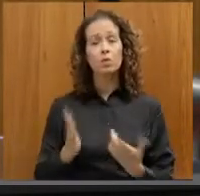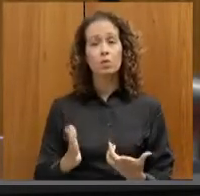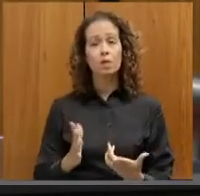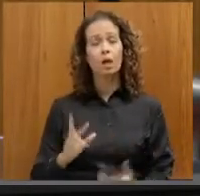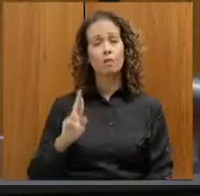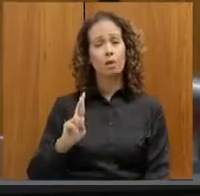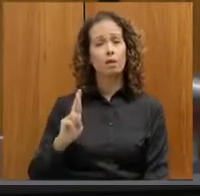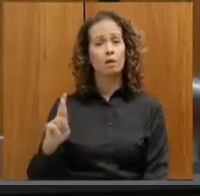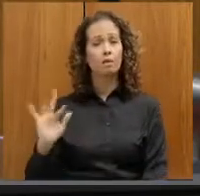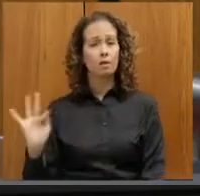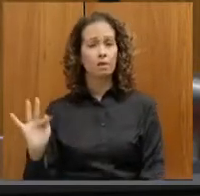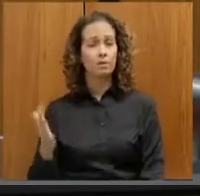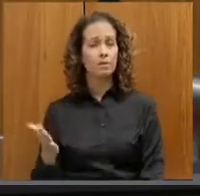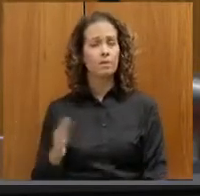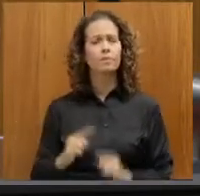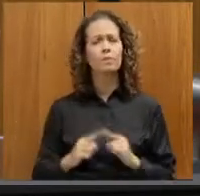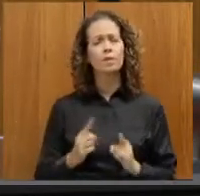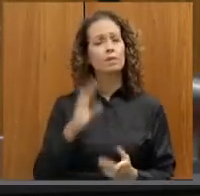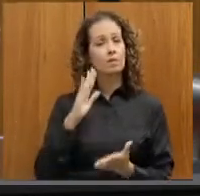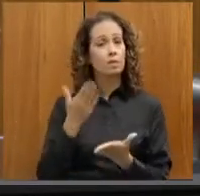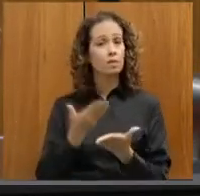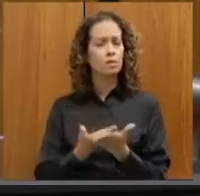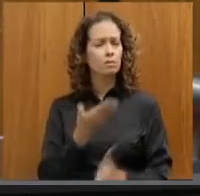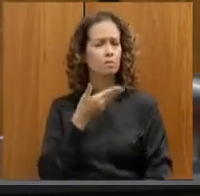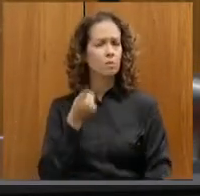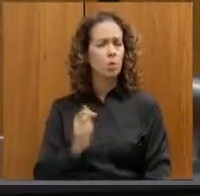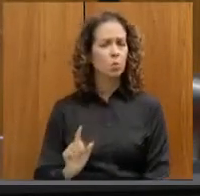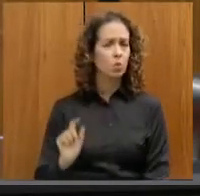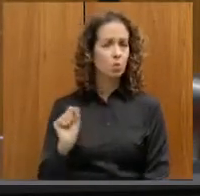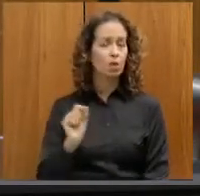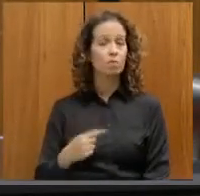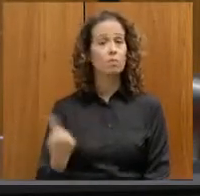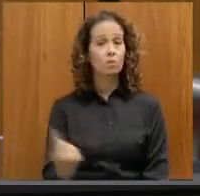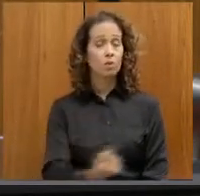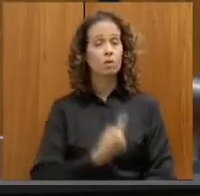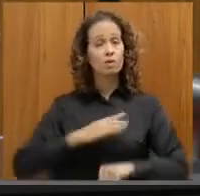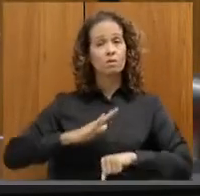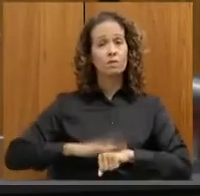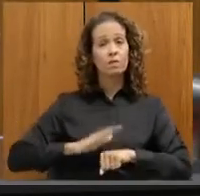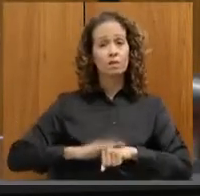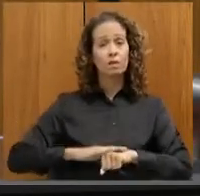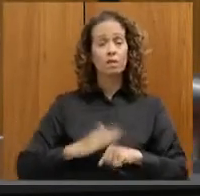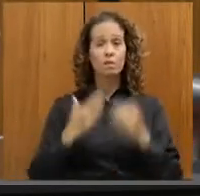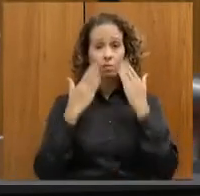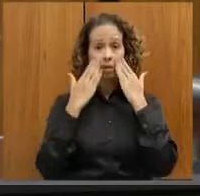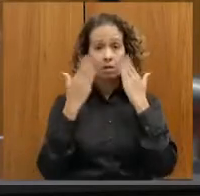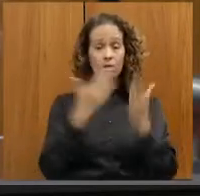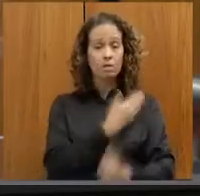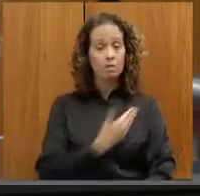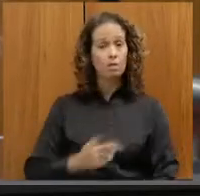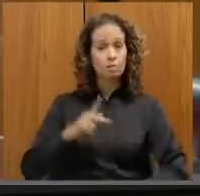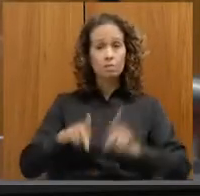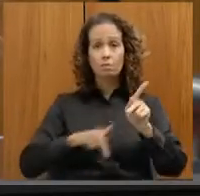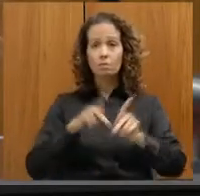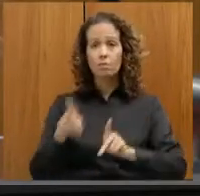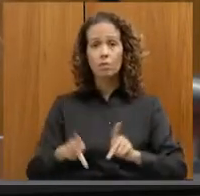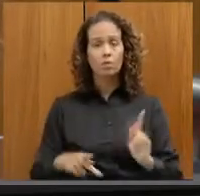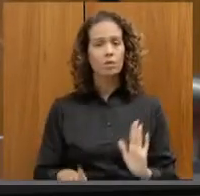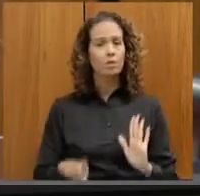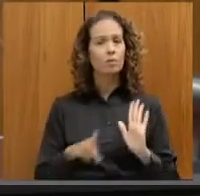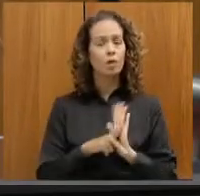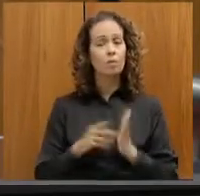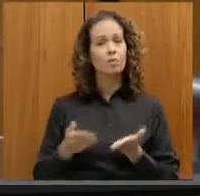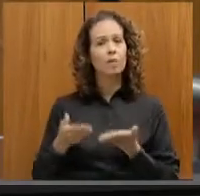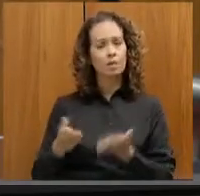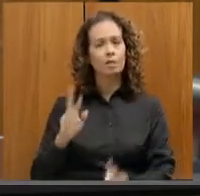ao regime de recuperação fiscal Mas eu acredito que o melhor seria que nós realizássemos uma audiência pública específica sobre o regime